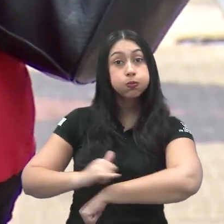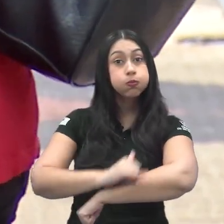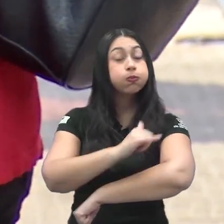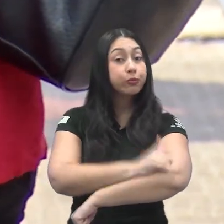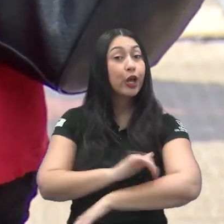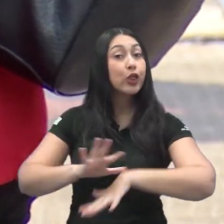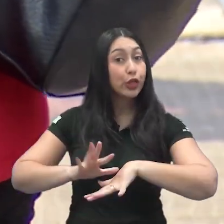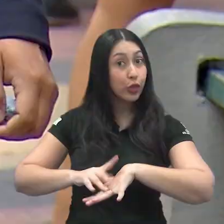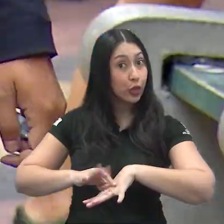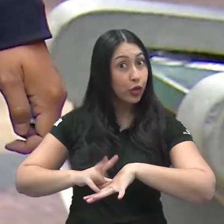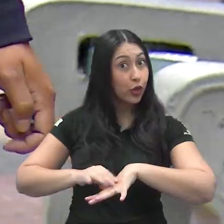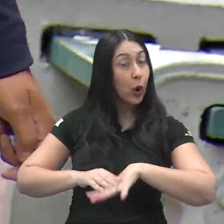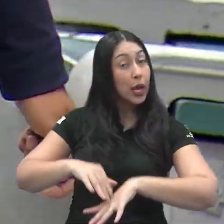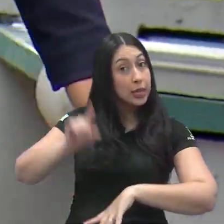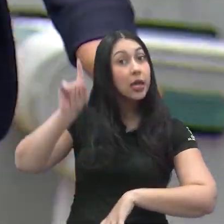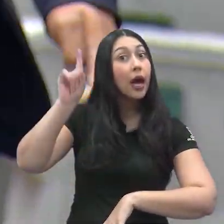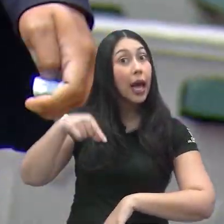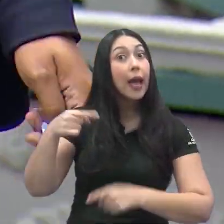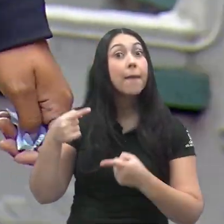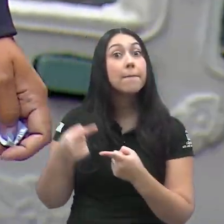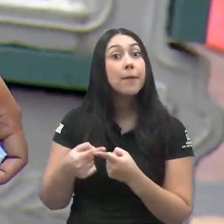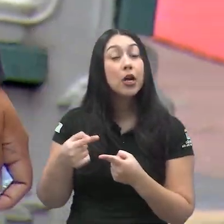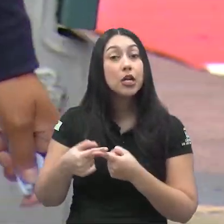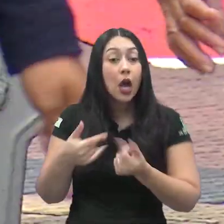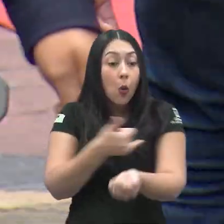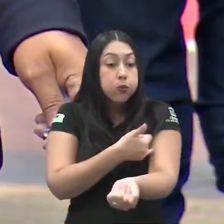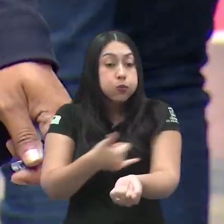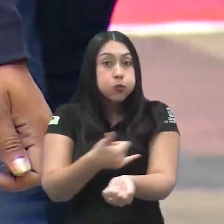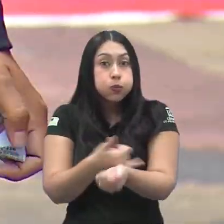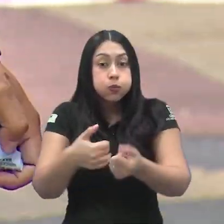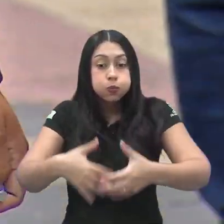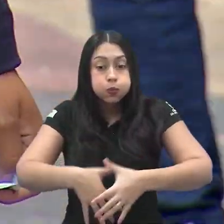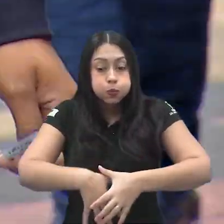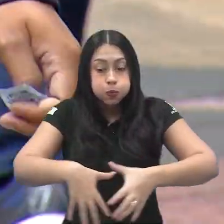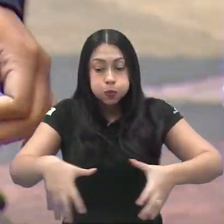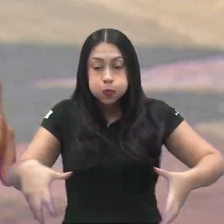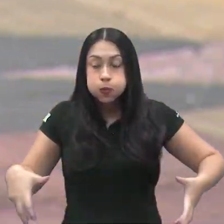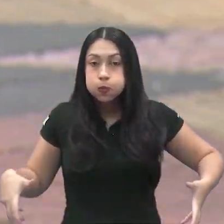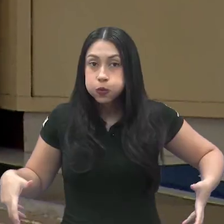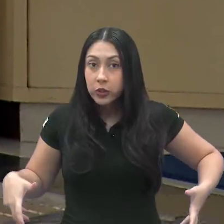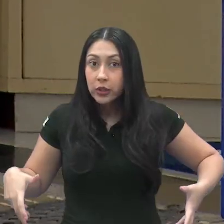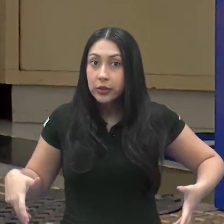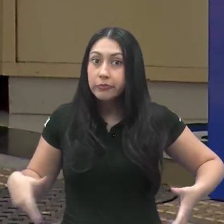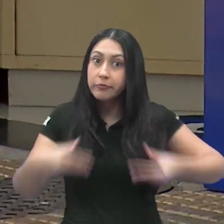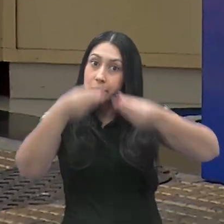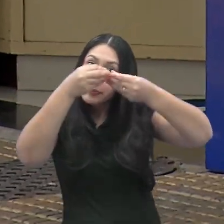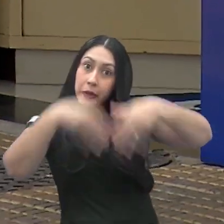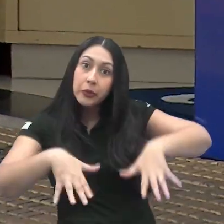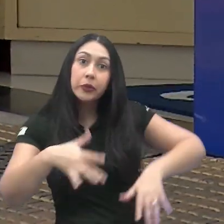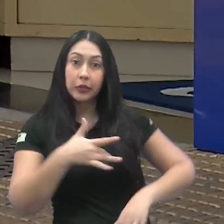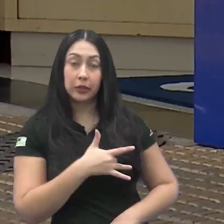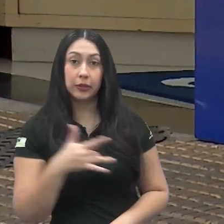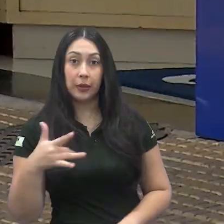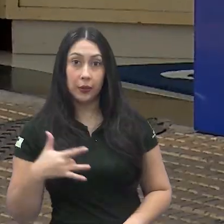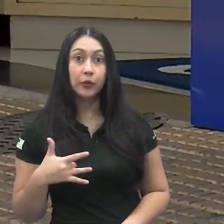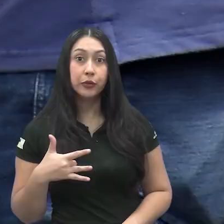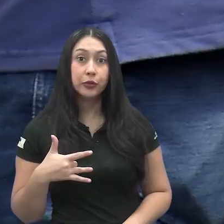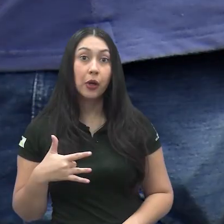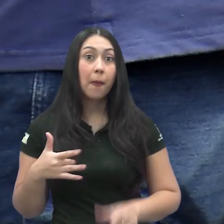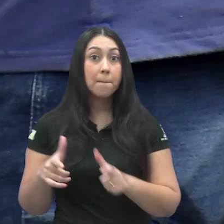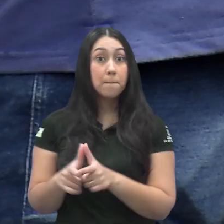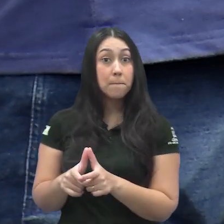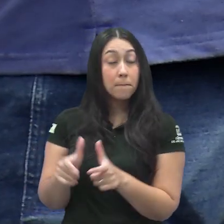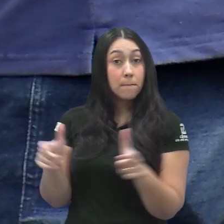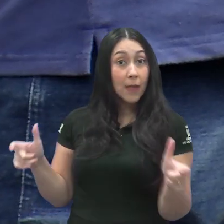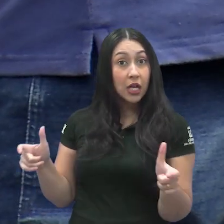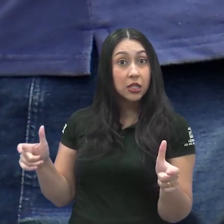uma doença crônica, caracterizada pelo acúmulo excessivo de gordura no corpo, que compromete a saúde.